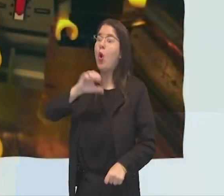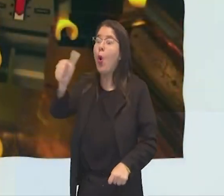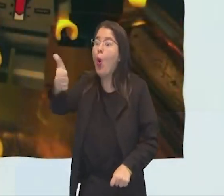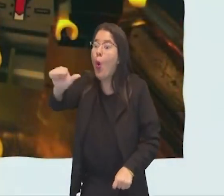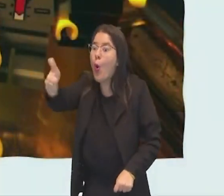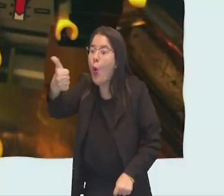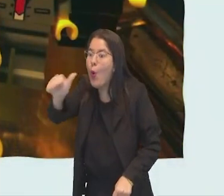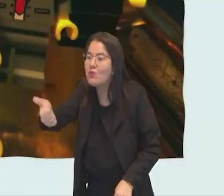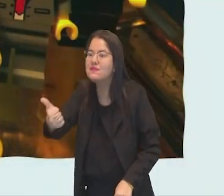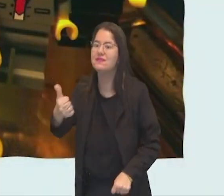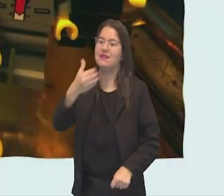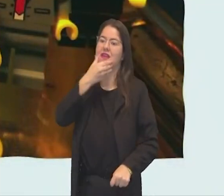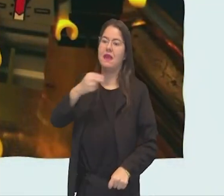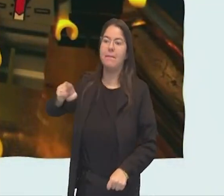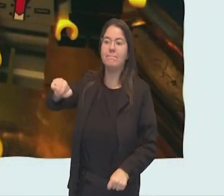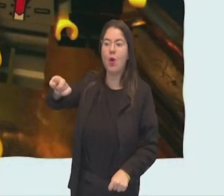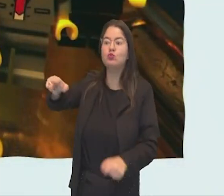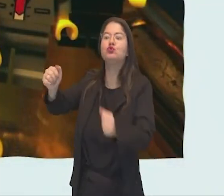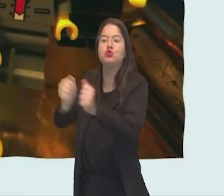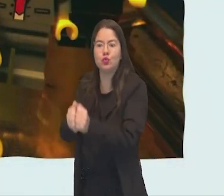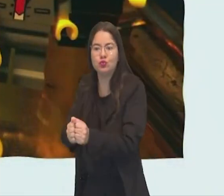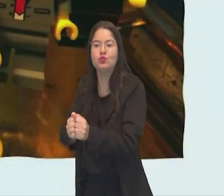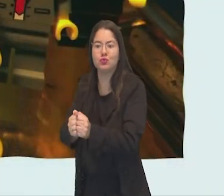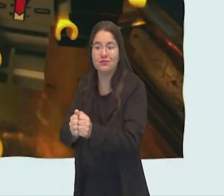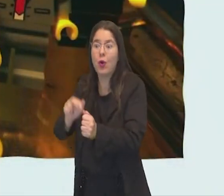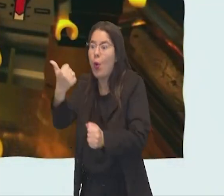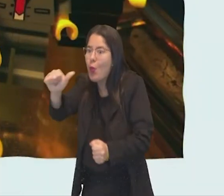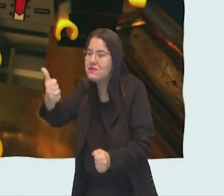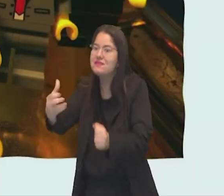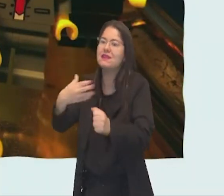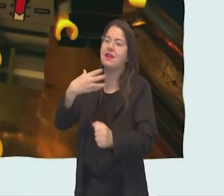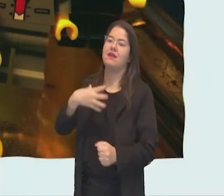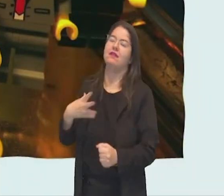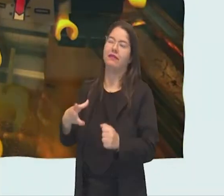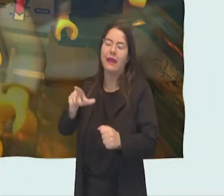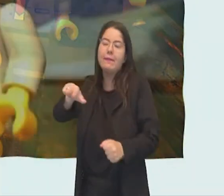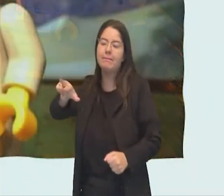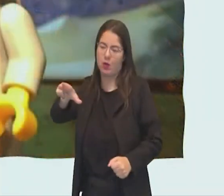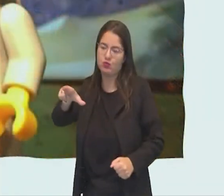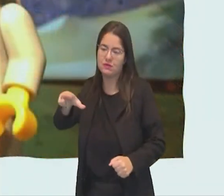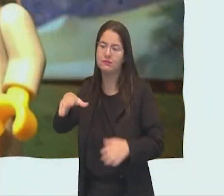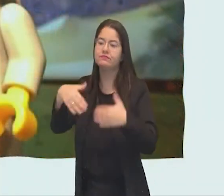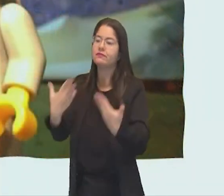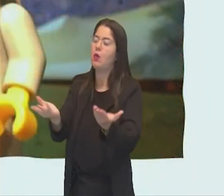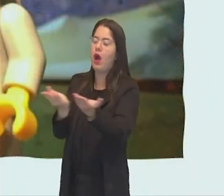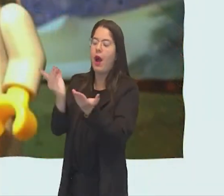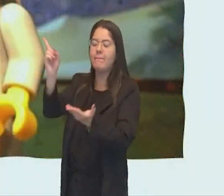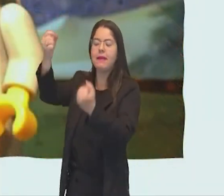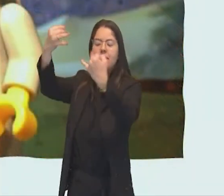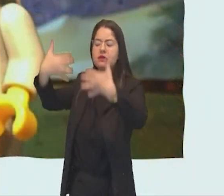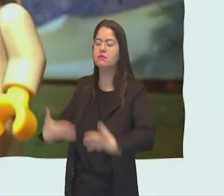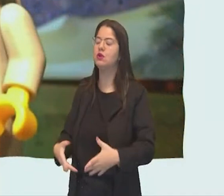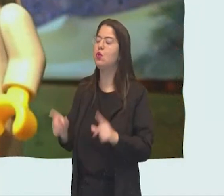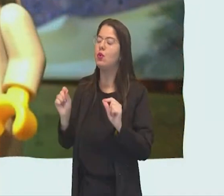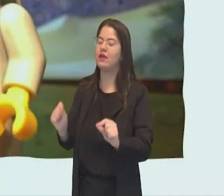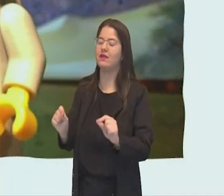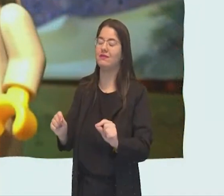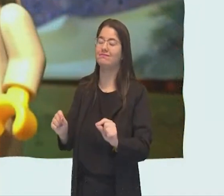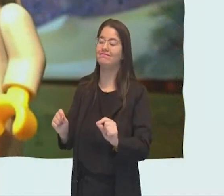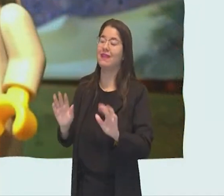11 irmãos. Ele era o 11º. E a Bíblia fala que ele era